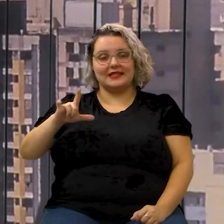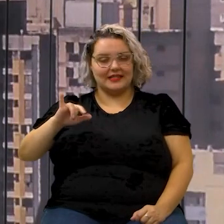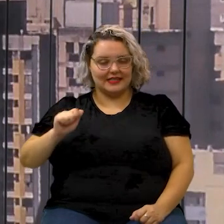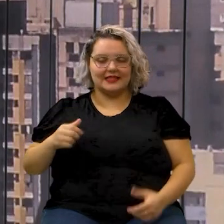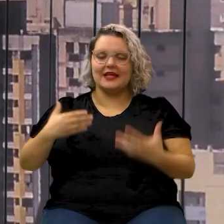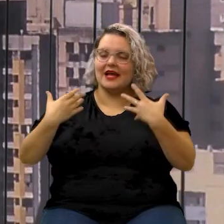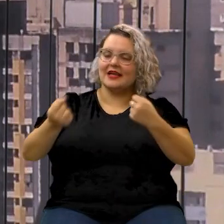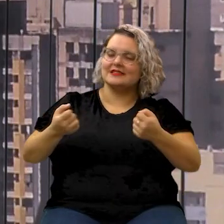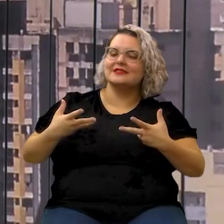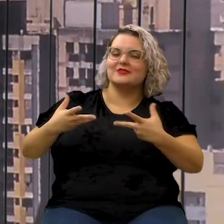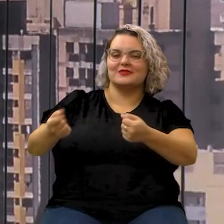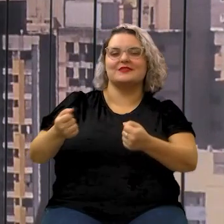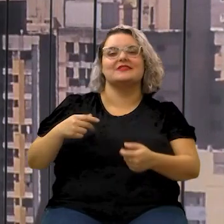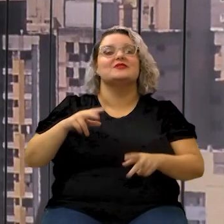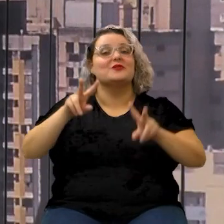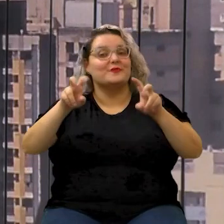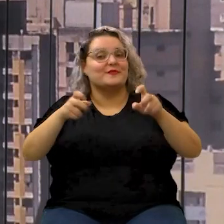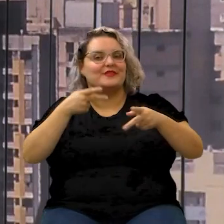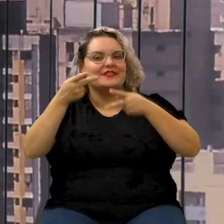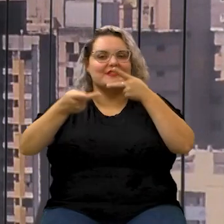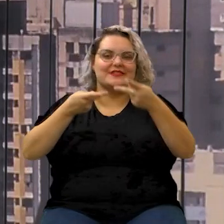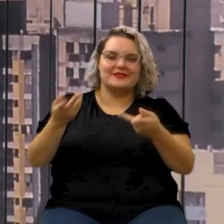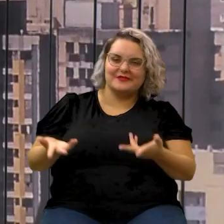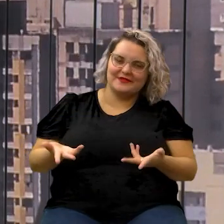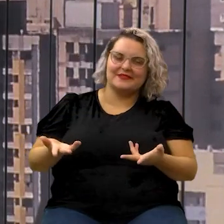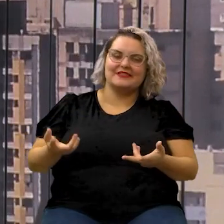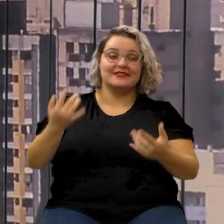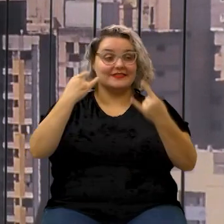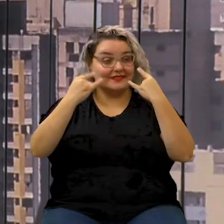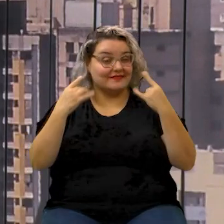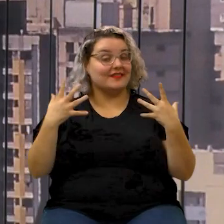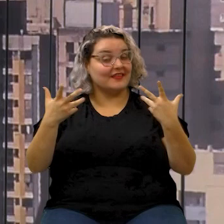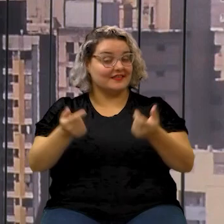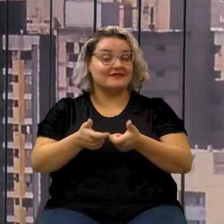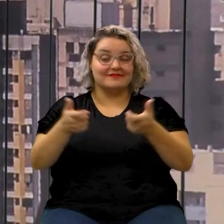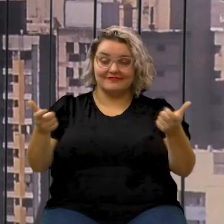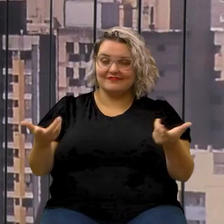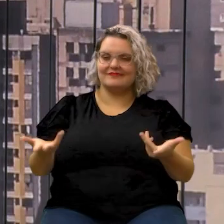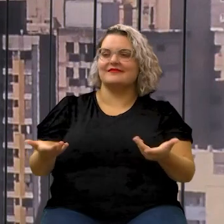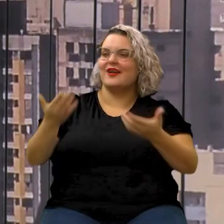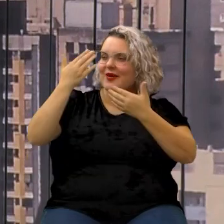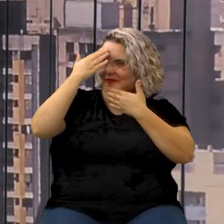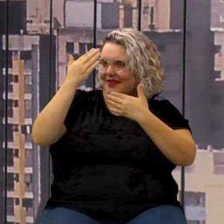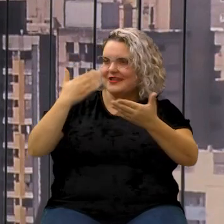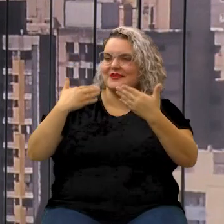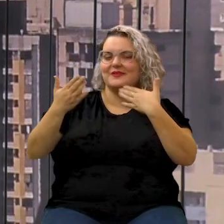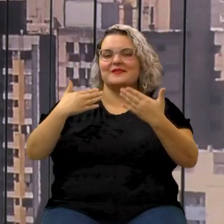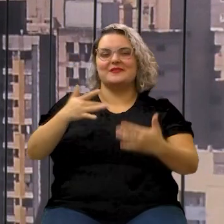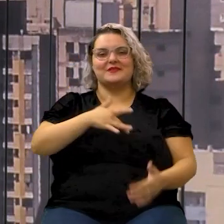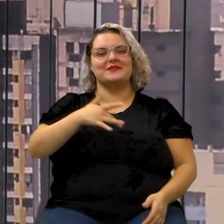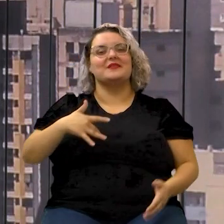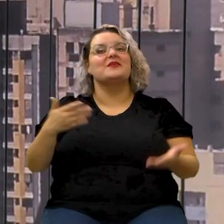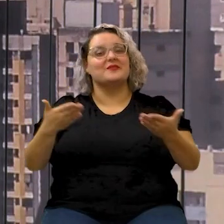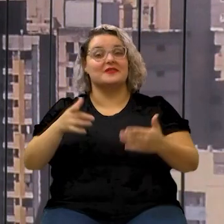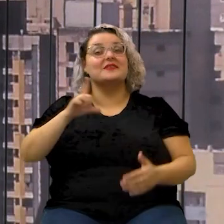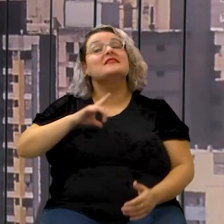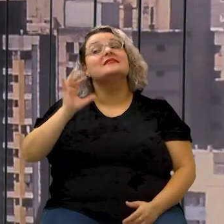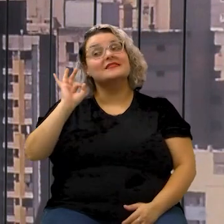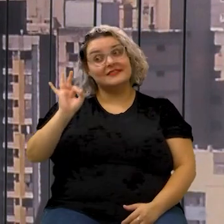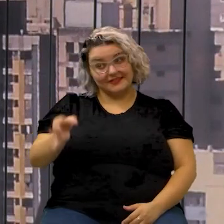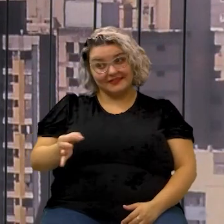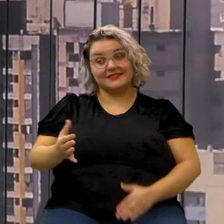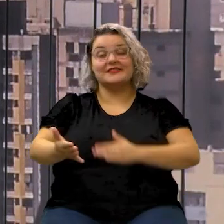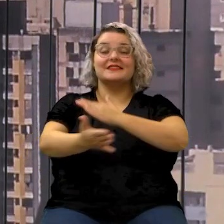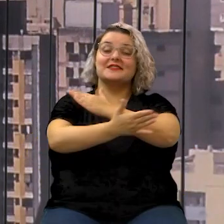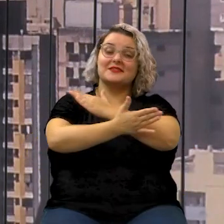convite para falar sobre esse tema que interessa muita gente. Elvis, muito obrigada, viu, por falar aqui no Saúde Agora. Tenha